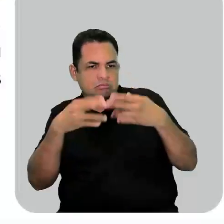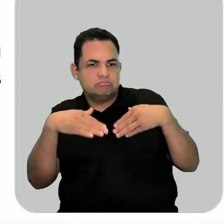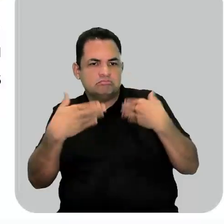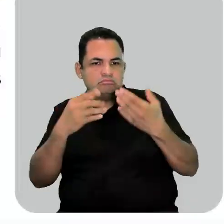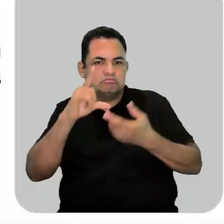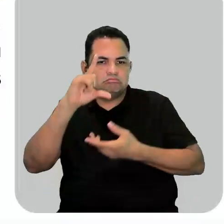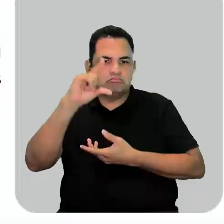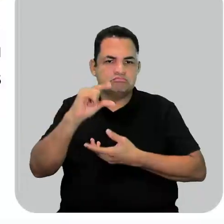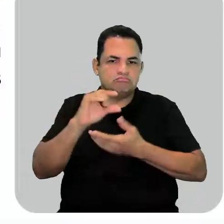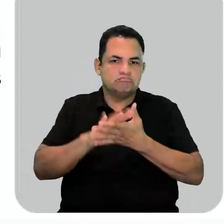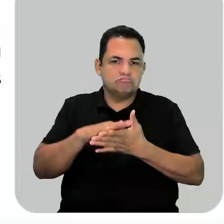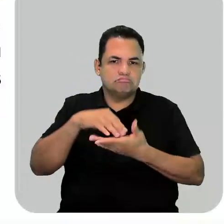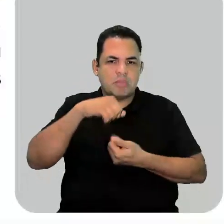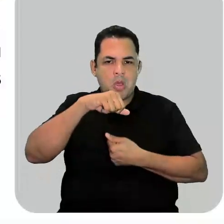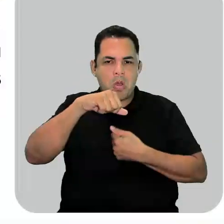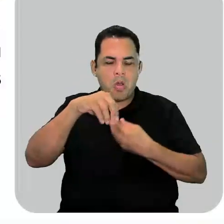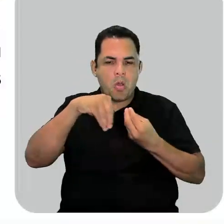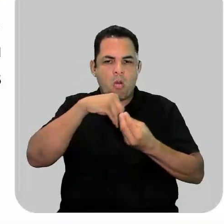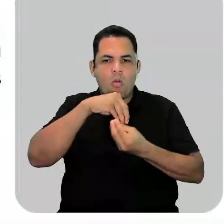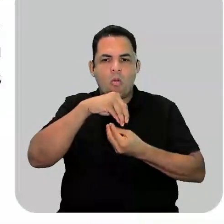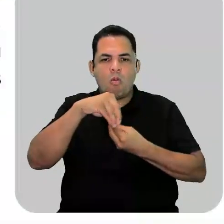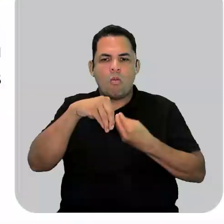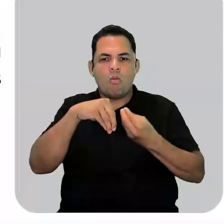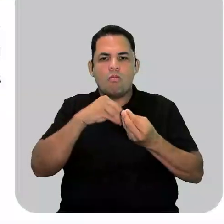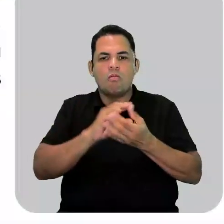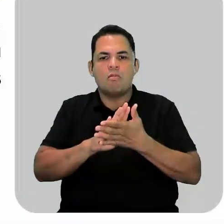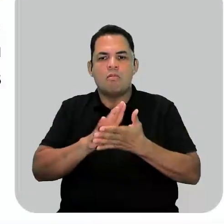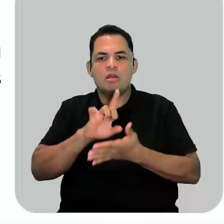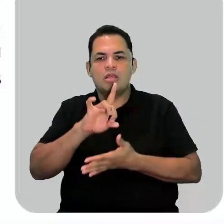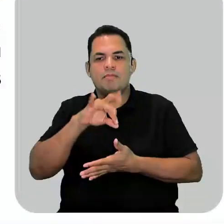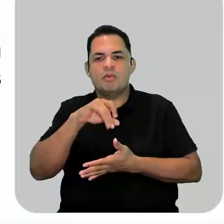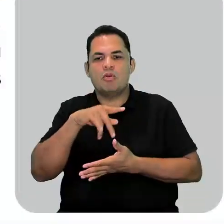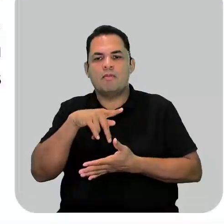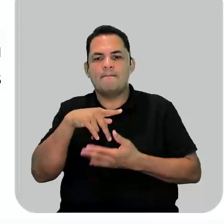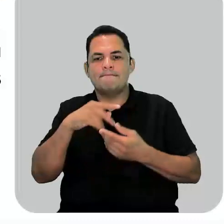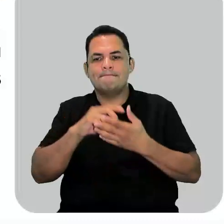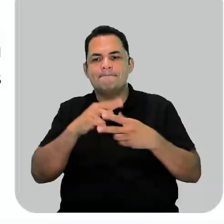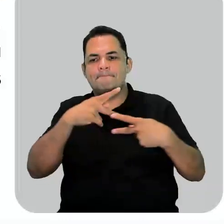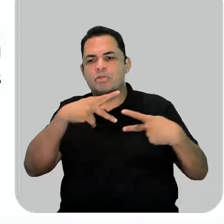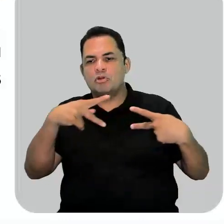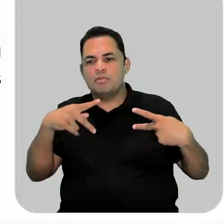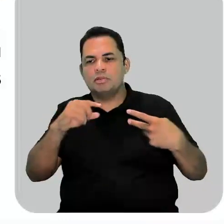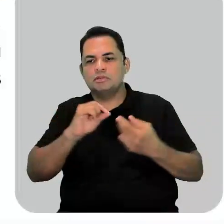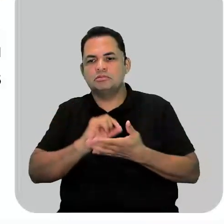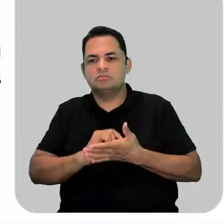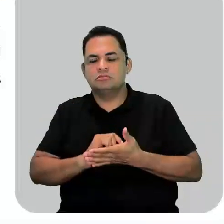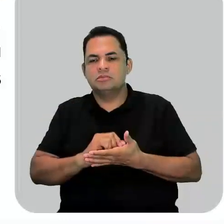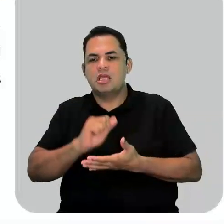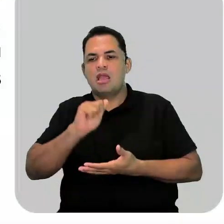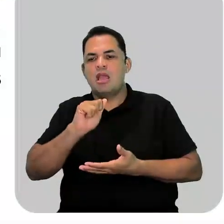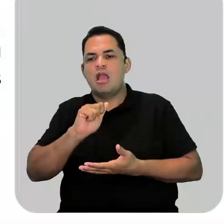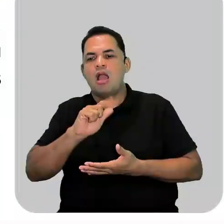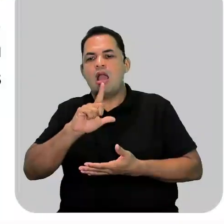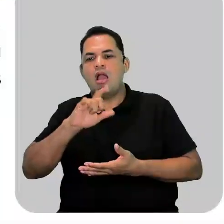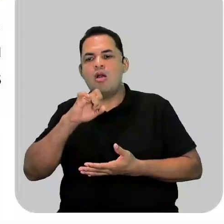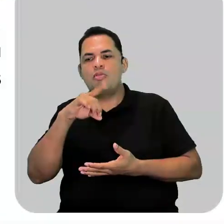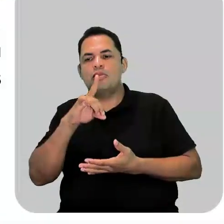uma diminuição na concentração de lipoproteínas de alta densidade,